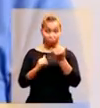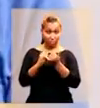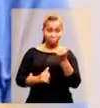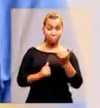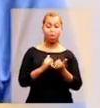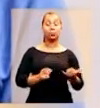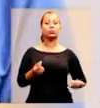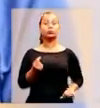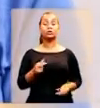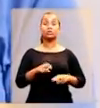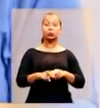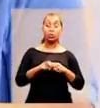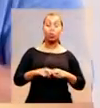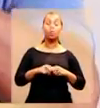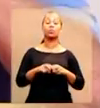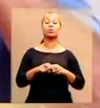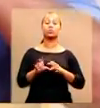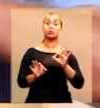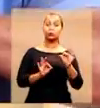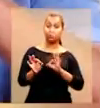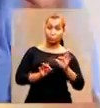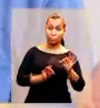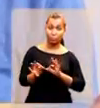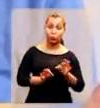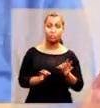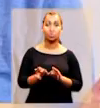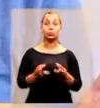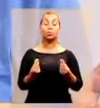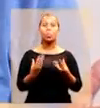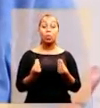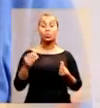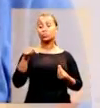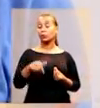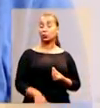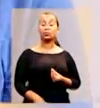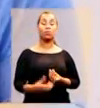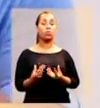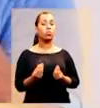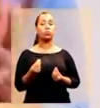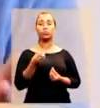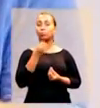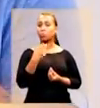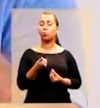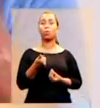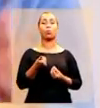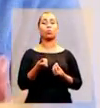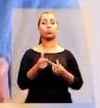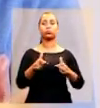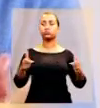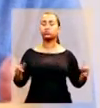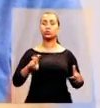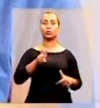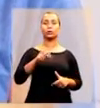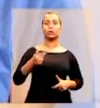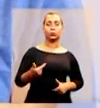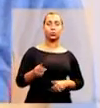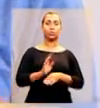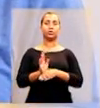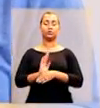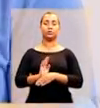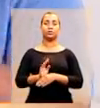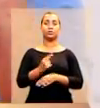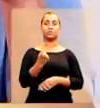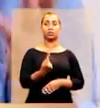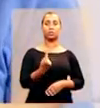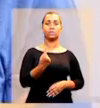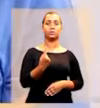uma parte do orçamento, e por isso que o projeto, que aliás está enorme aqui em Rio Preto, foi enorme, é uma coisa que então, 52